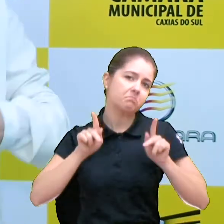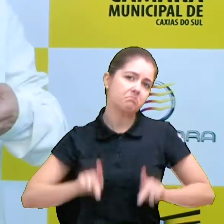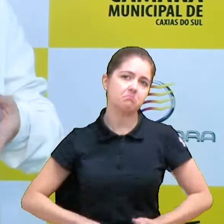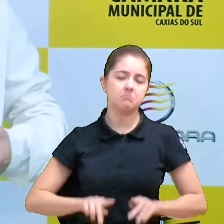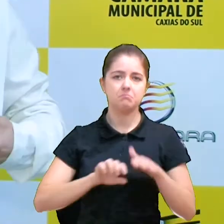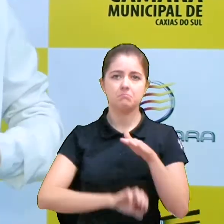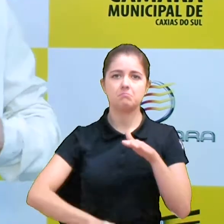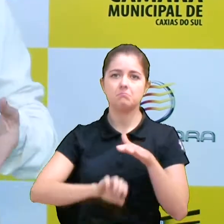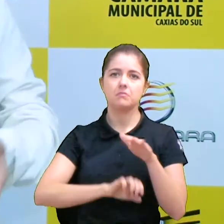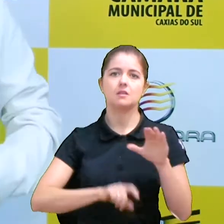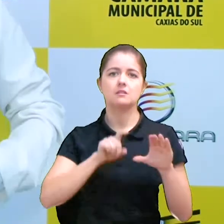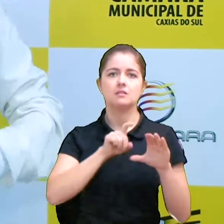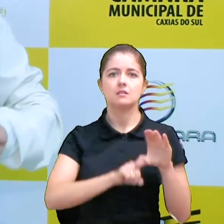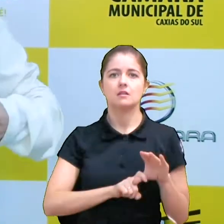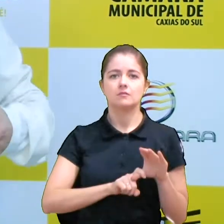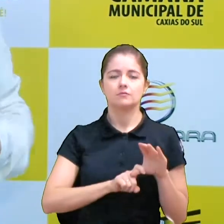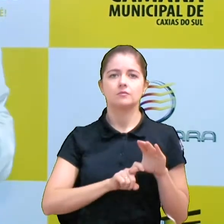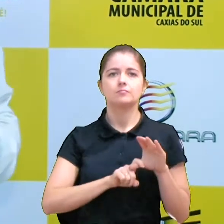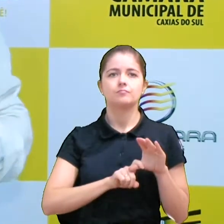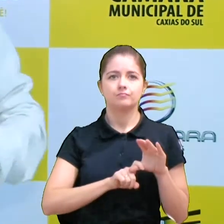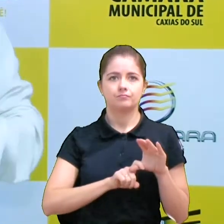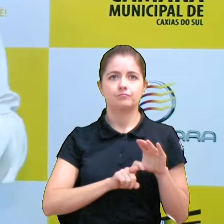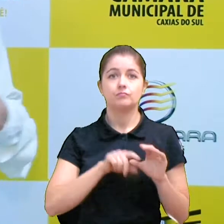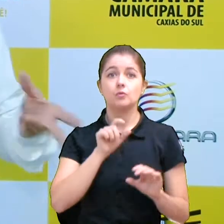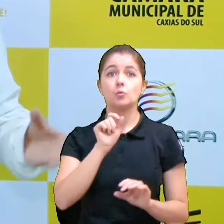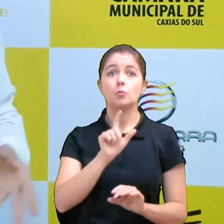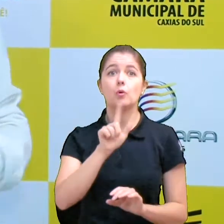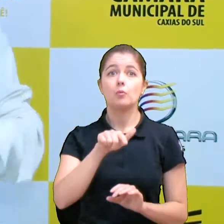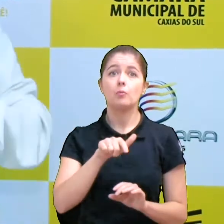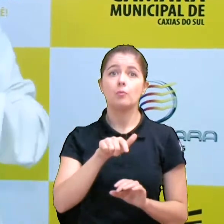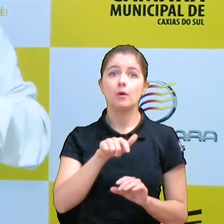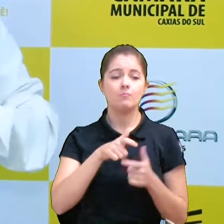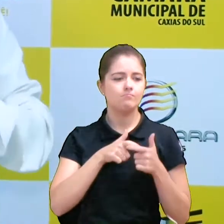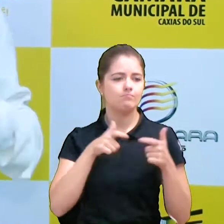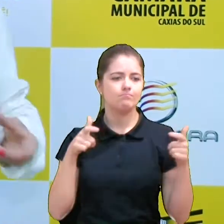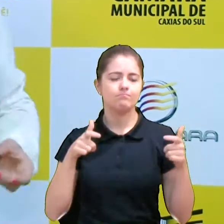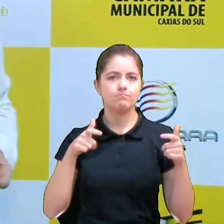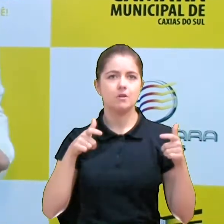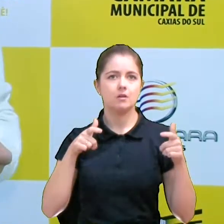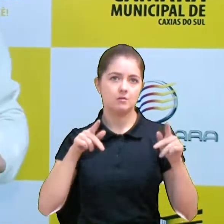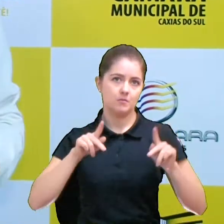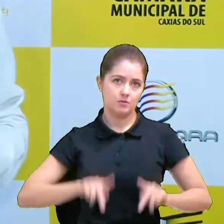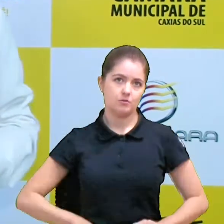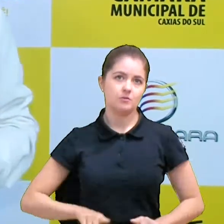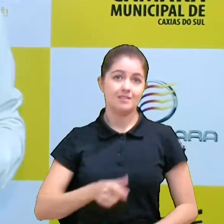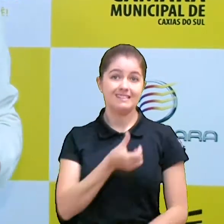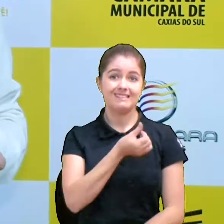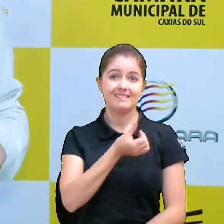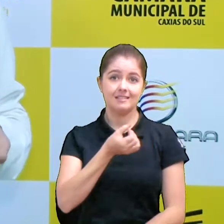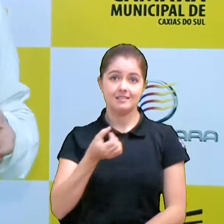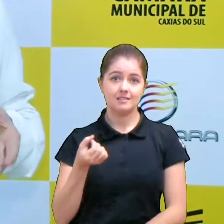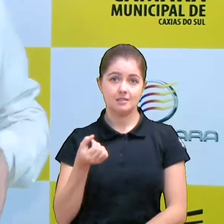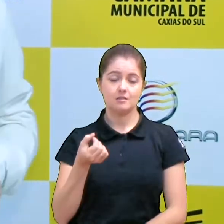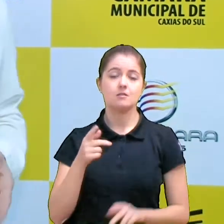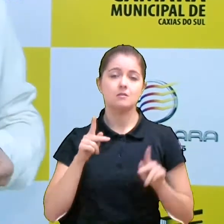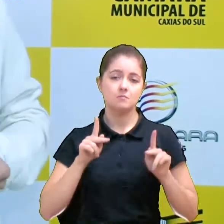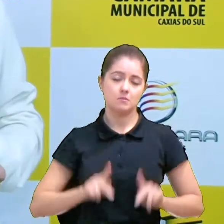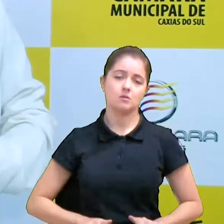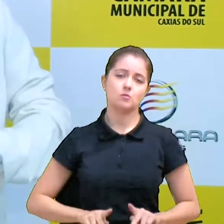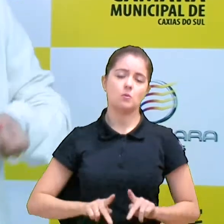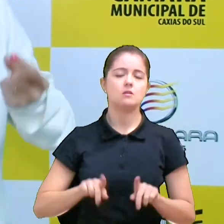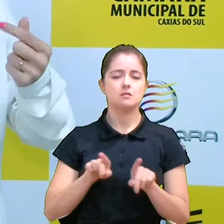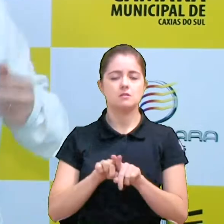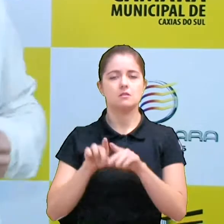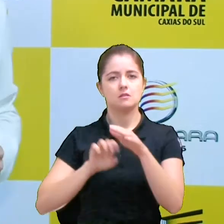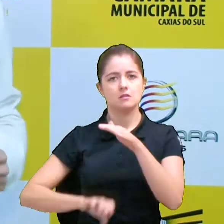né, em relação ao município. Quem são os maiores devedores, os 600 maiores devedores no